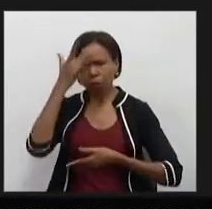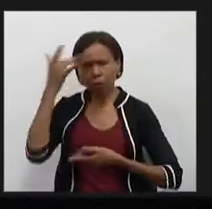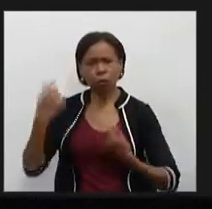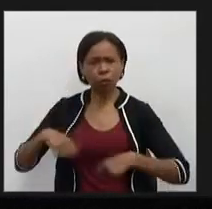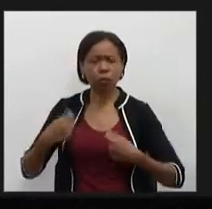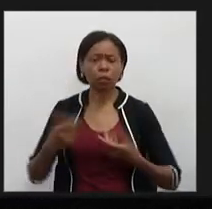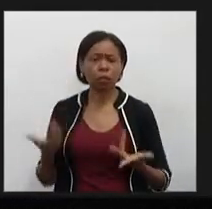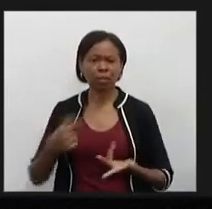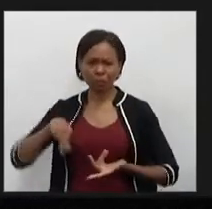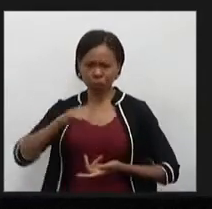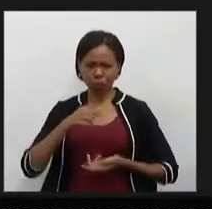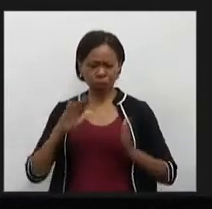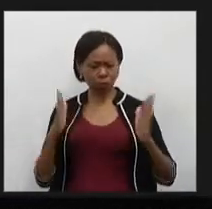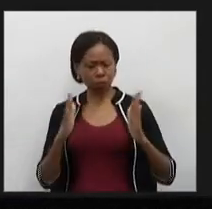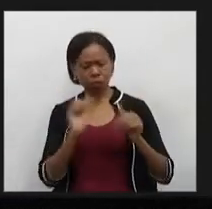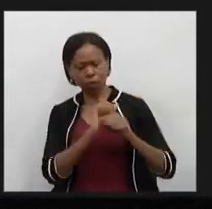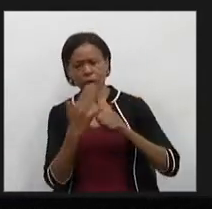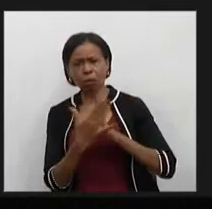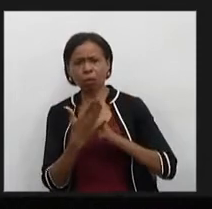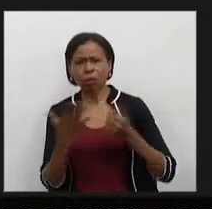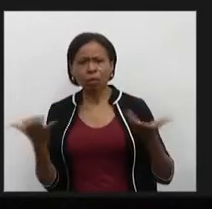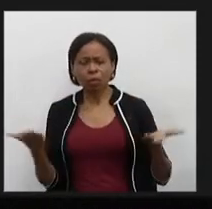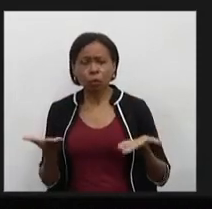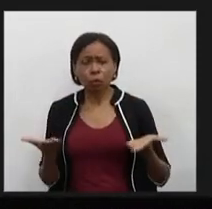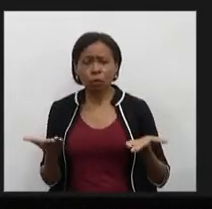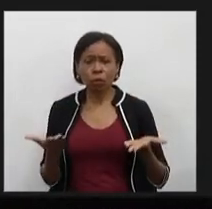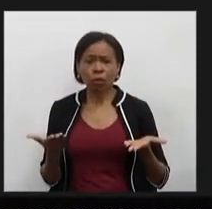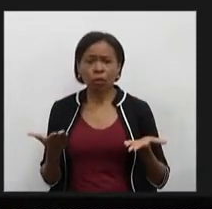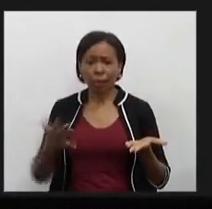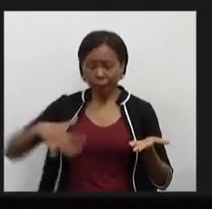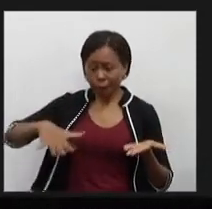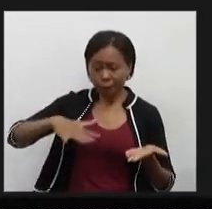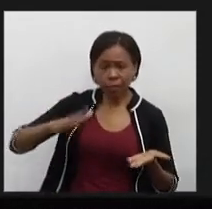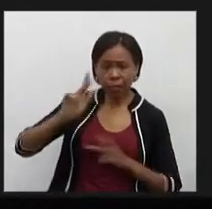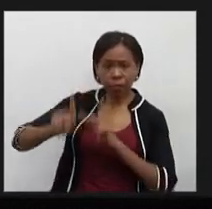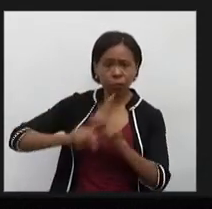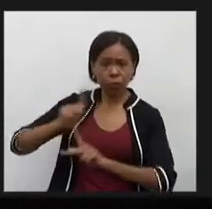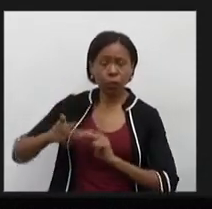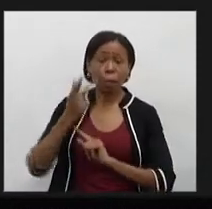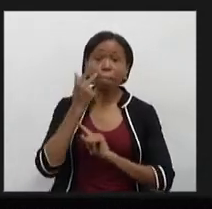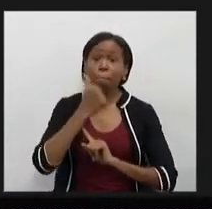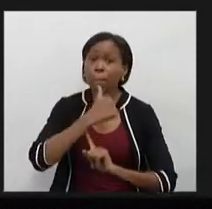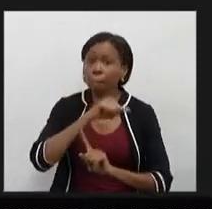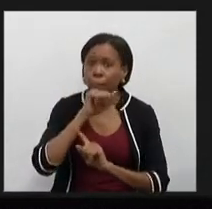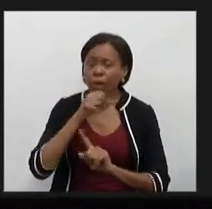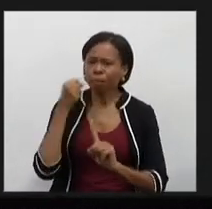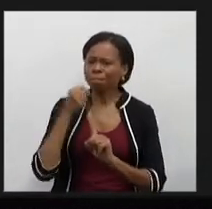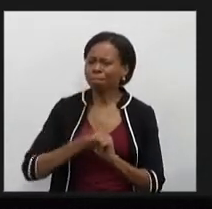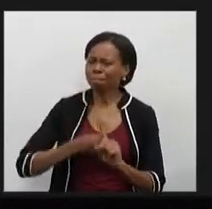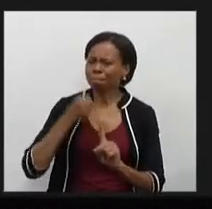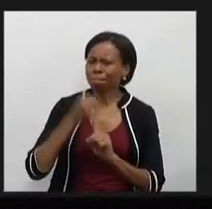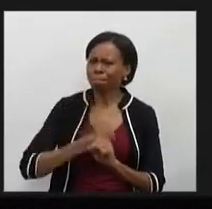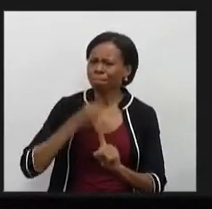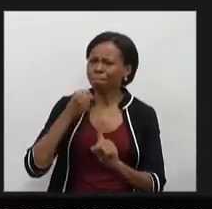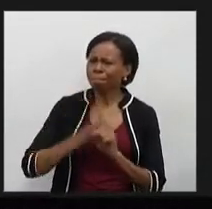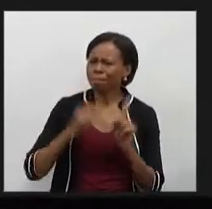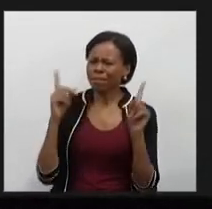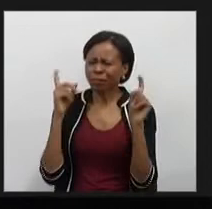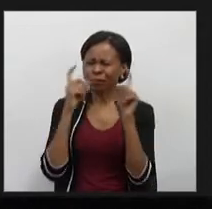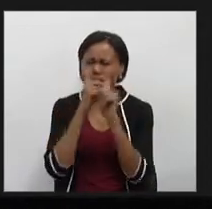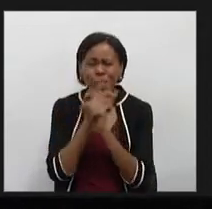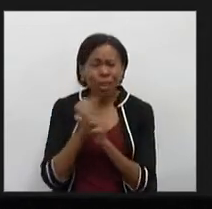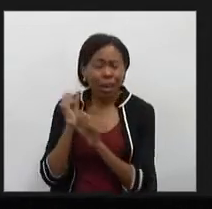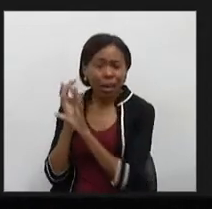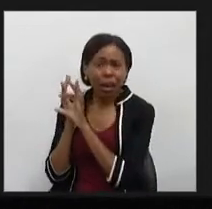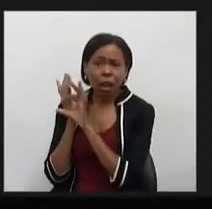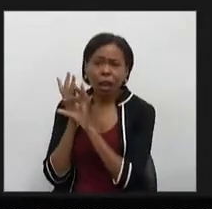pandemia e essas pessoas, esses pais, lutam com dificuldade por muitos anos. Não